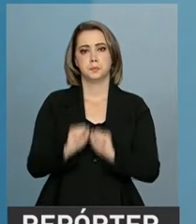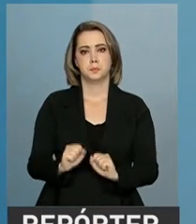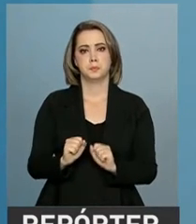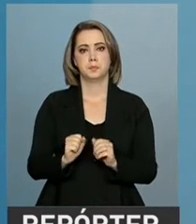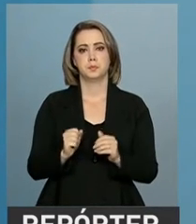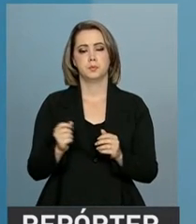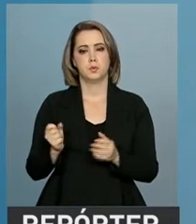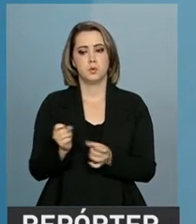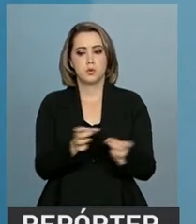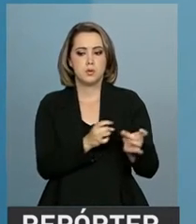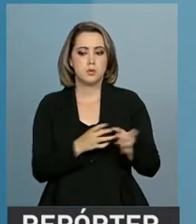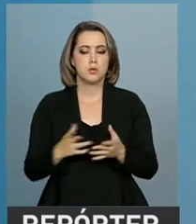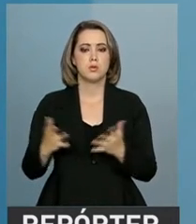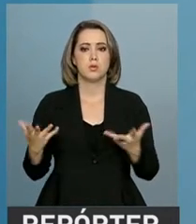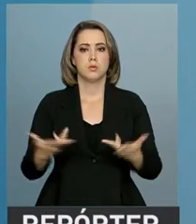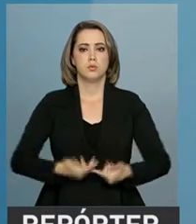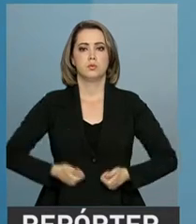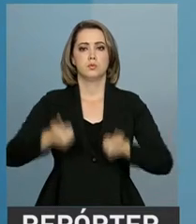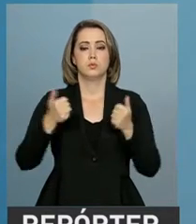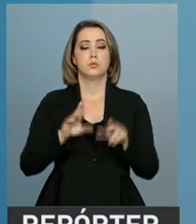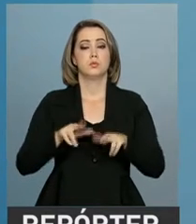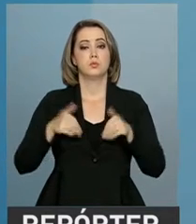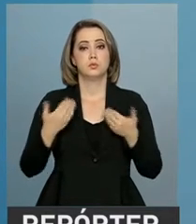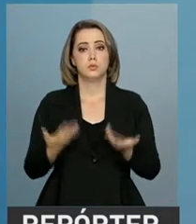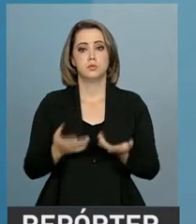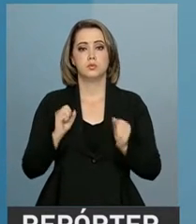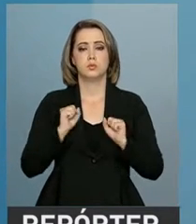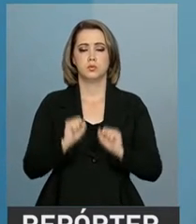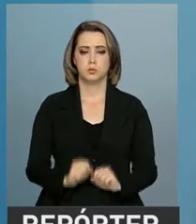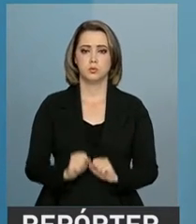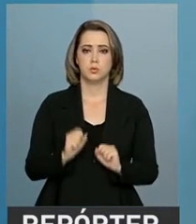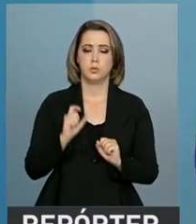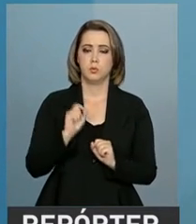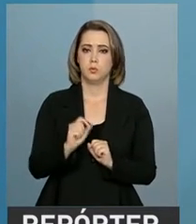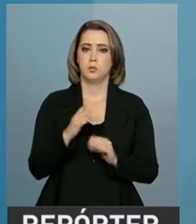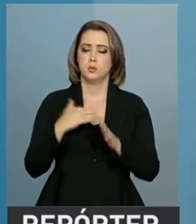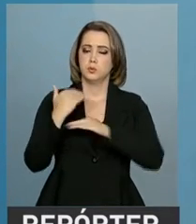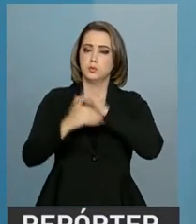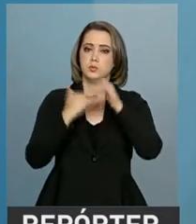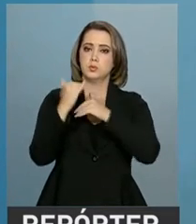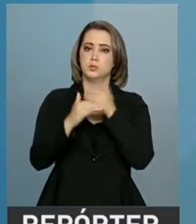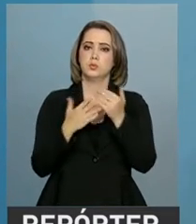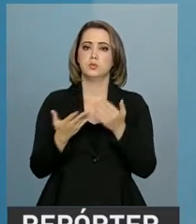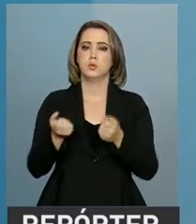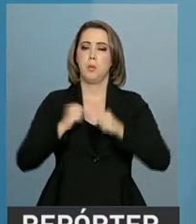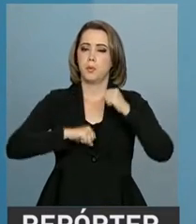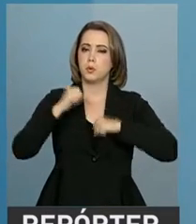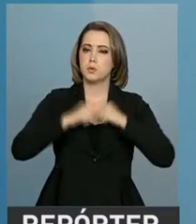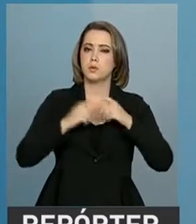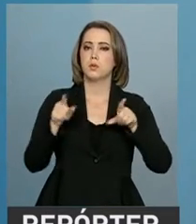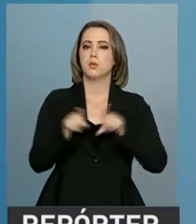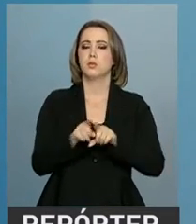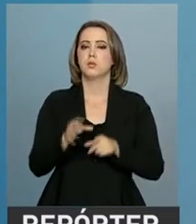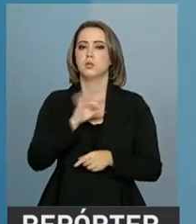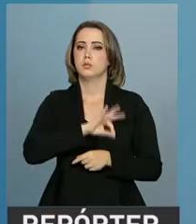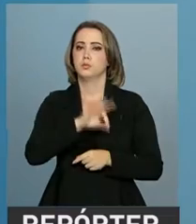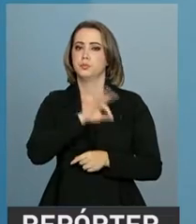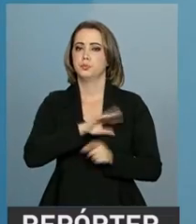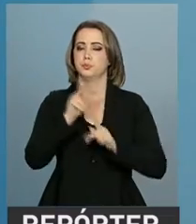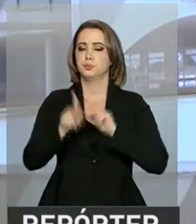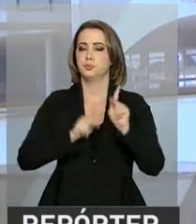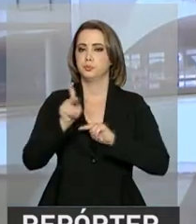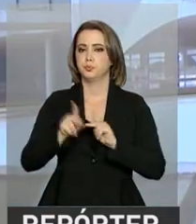mais eficiente e portanto incapaz com capacidade de gerar a maior produção e maior renda para a